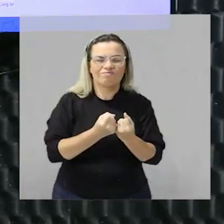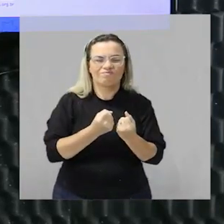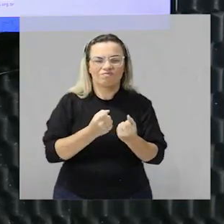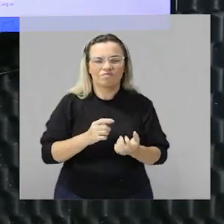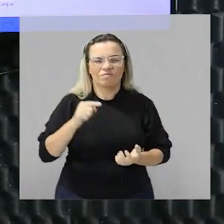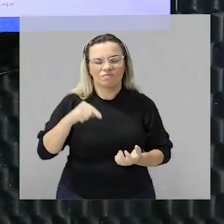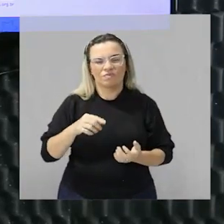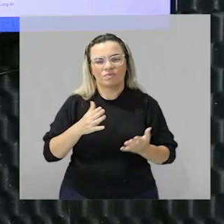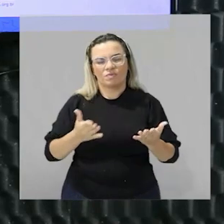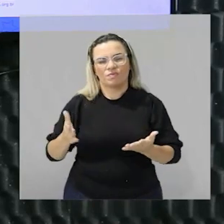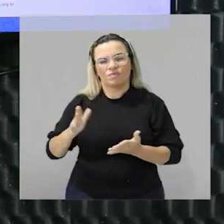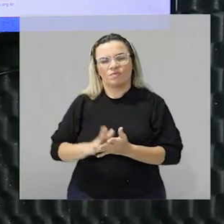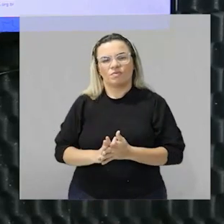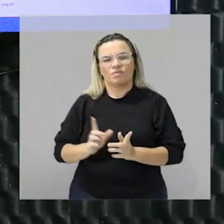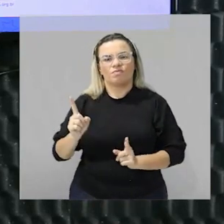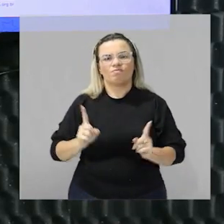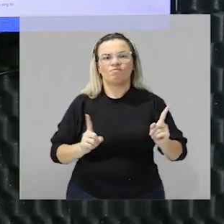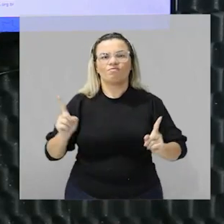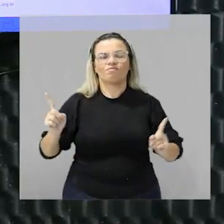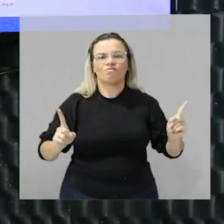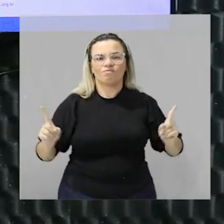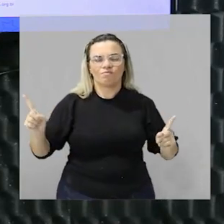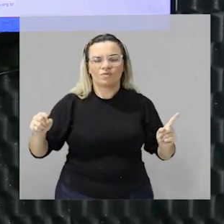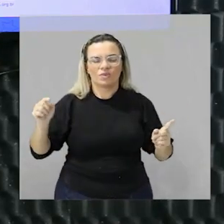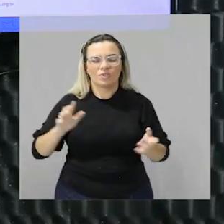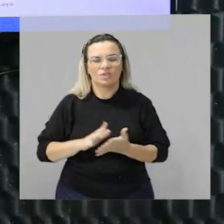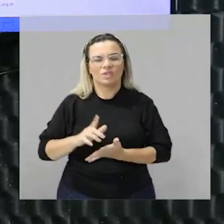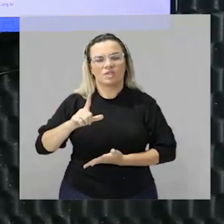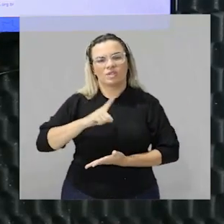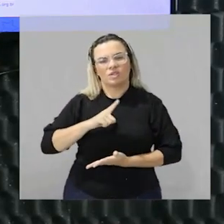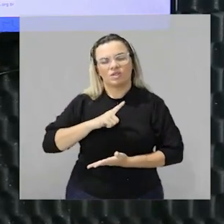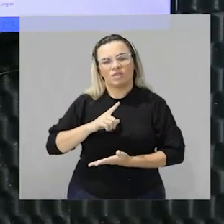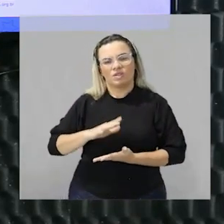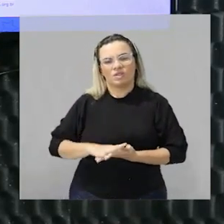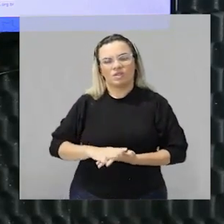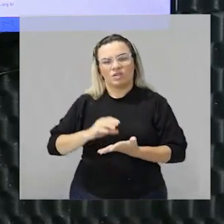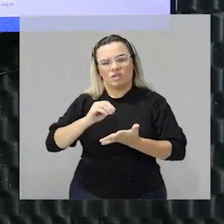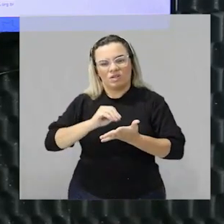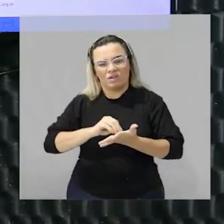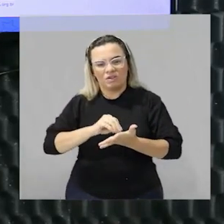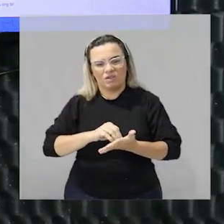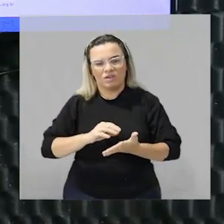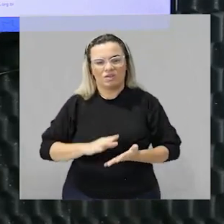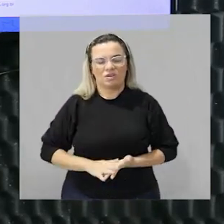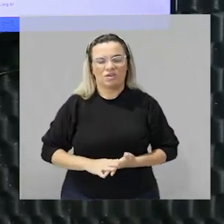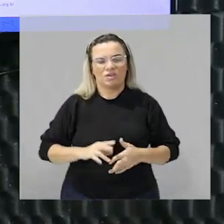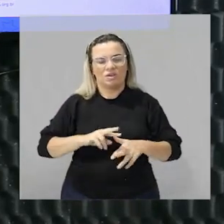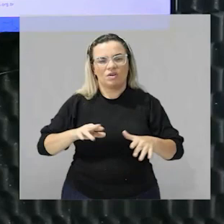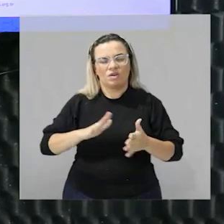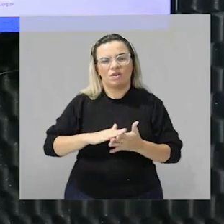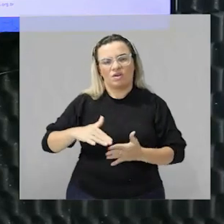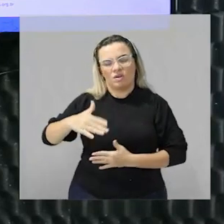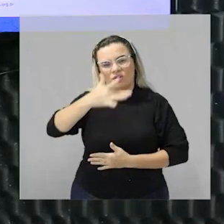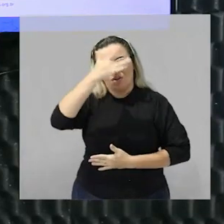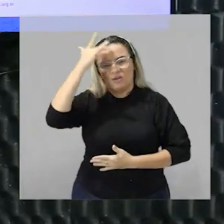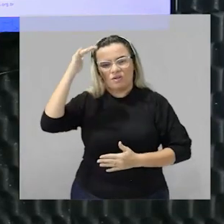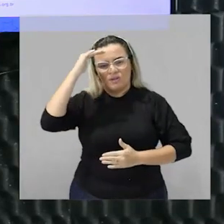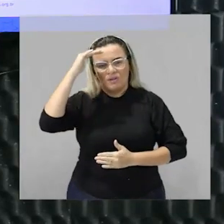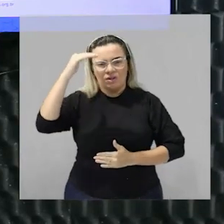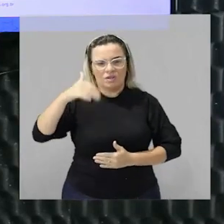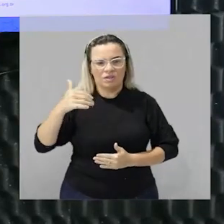uma carência social muito grande. Observe que os seguidores que vão se instalar no Arraial de